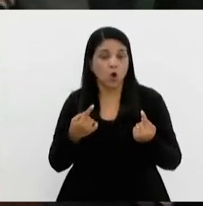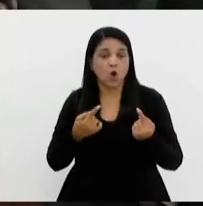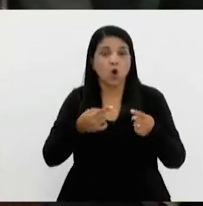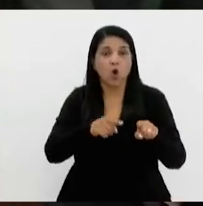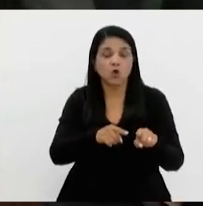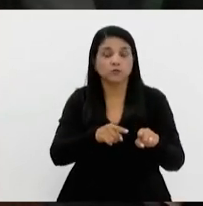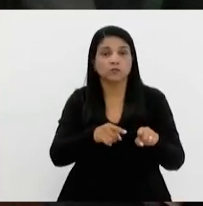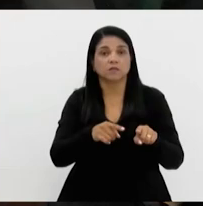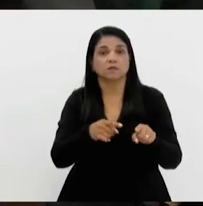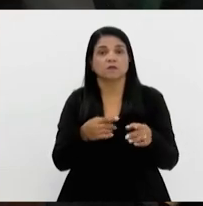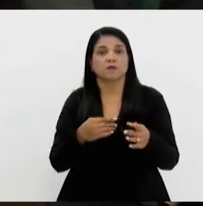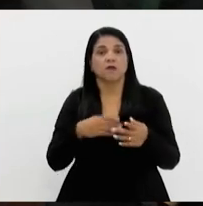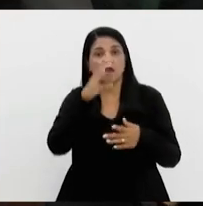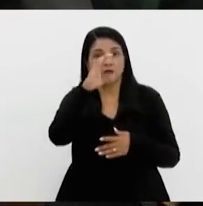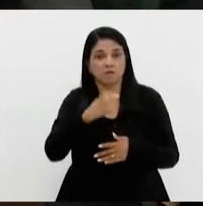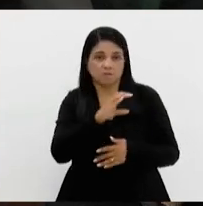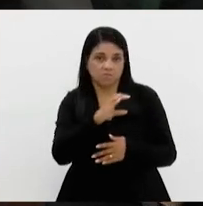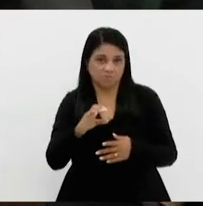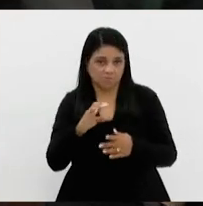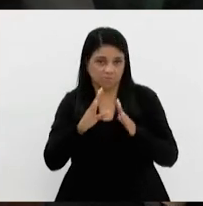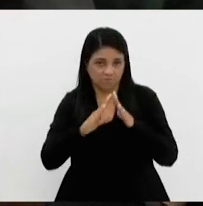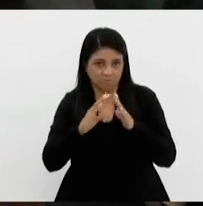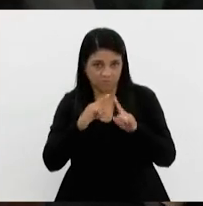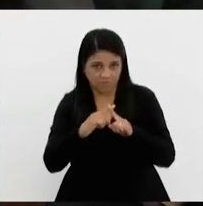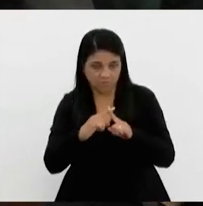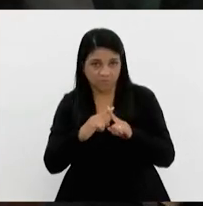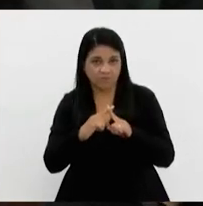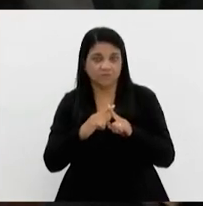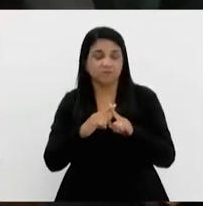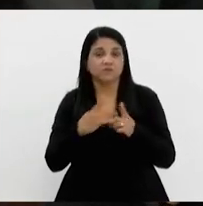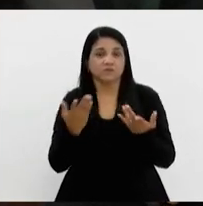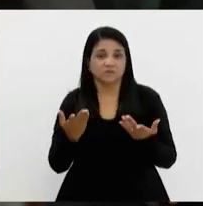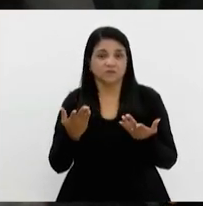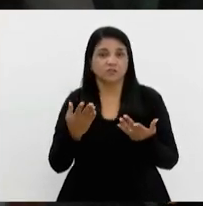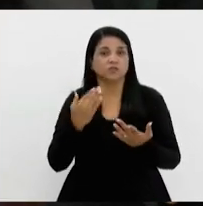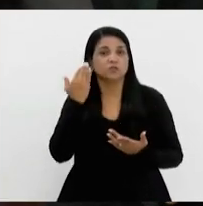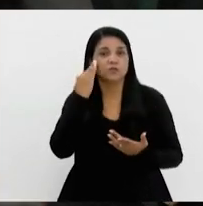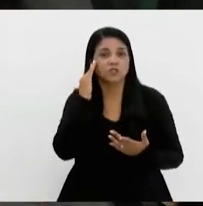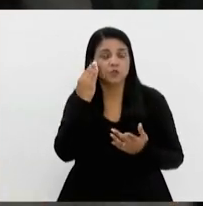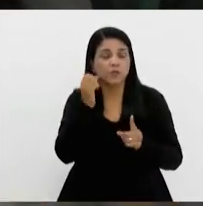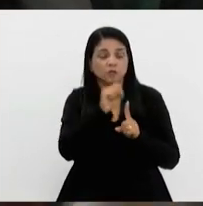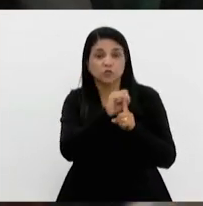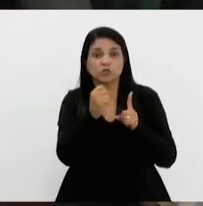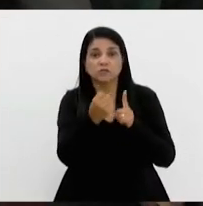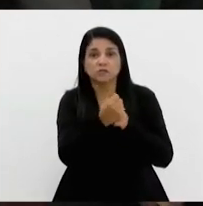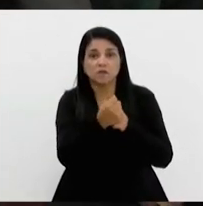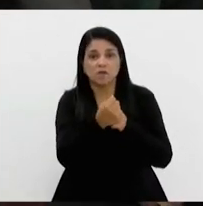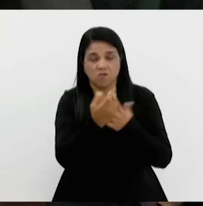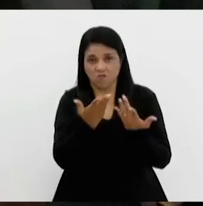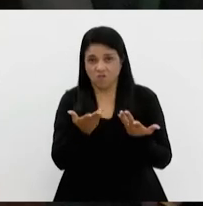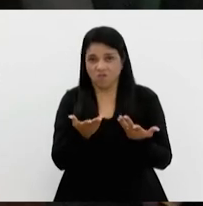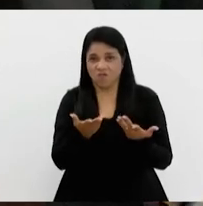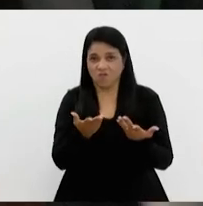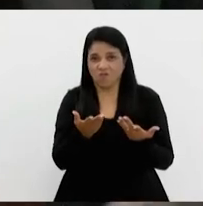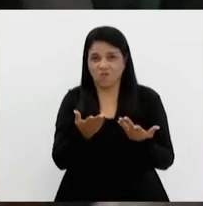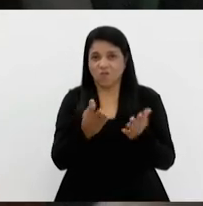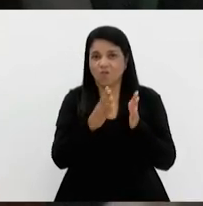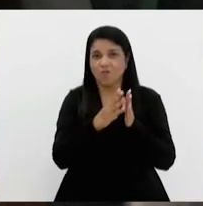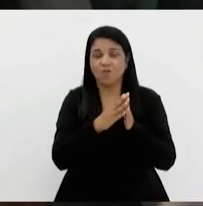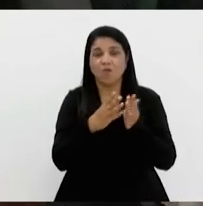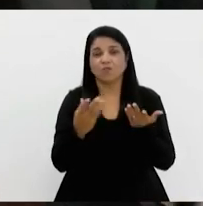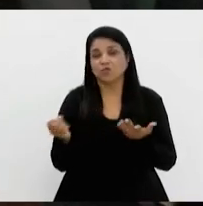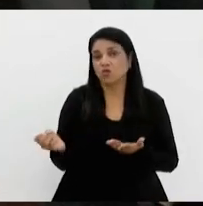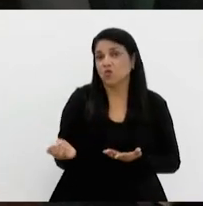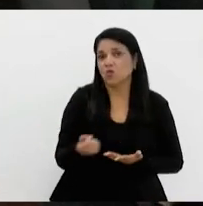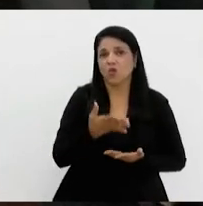igreja, flexibilizar qualquer tipo de entendimento na vida social, como se isso fosse modernidade. Na verdade, quem não quer